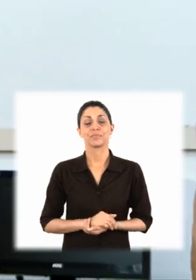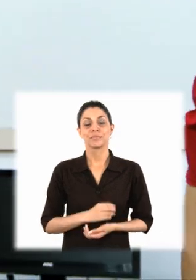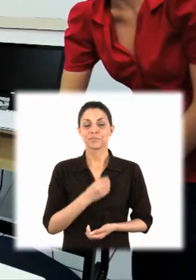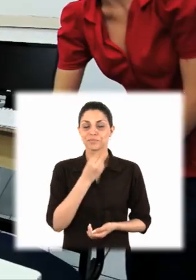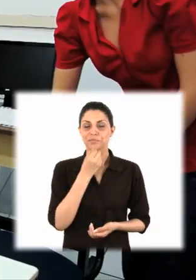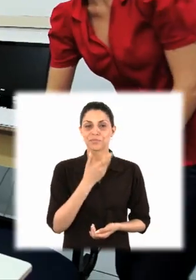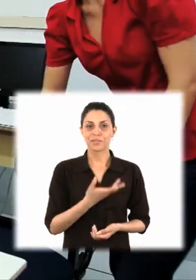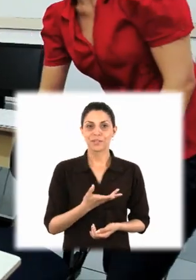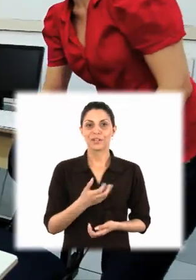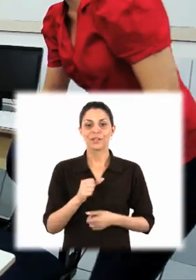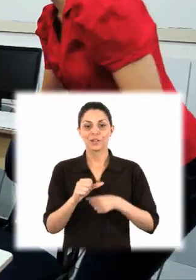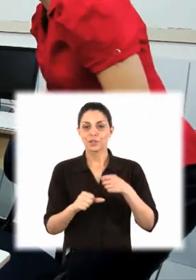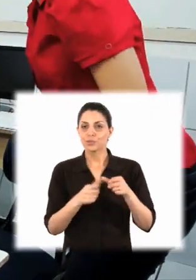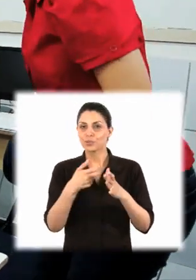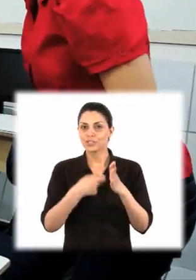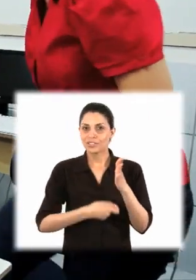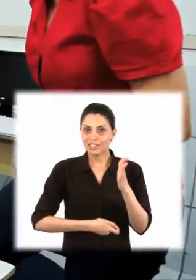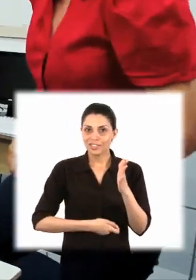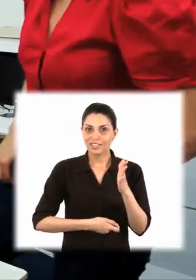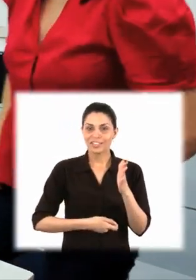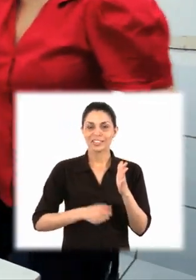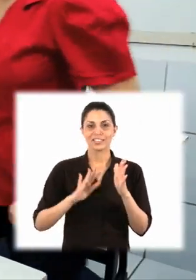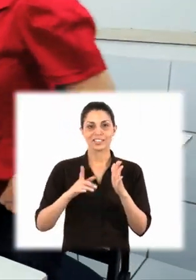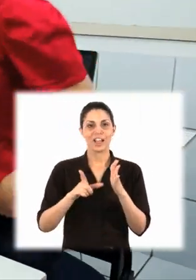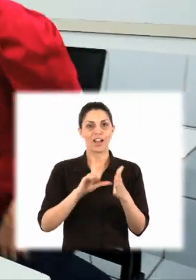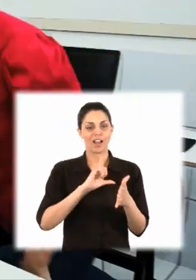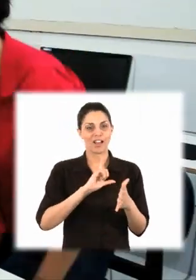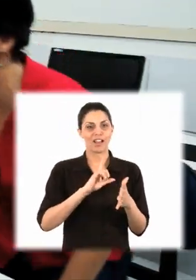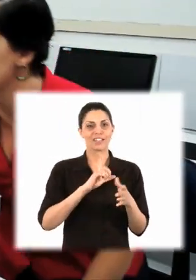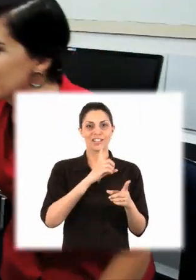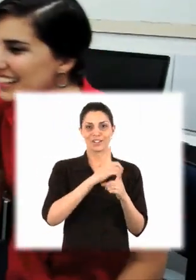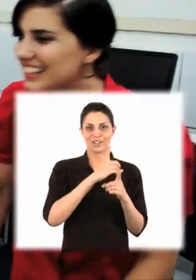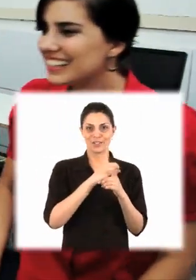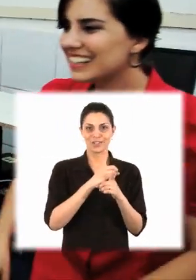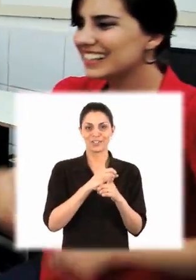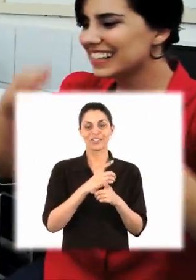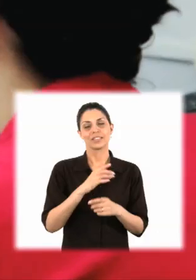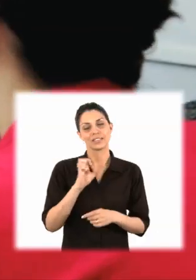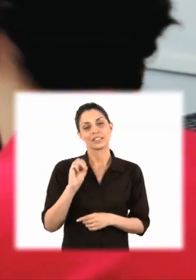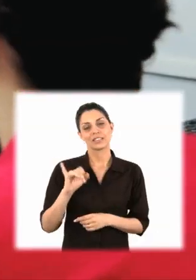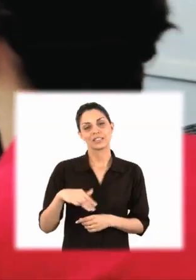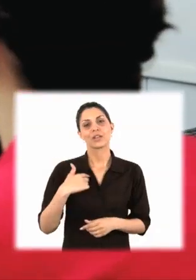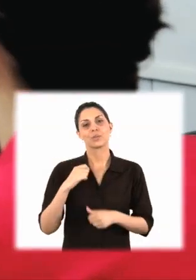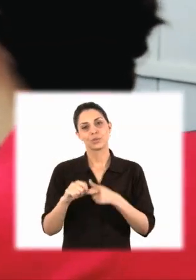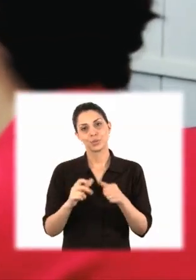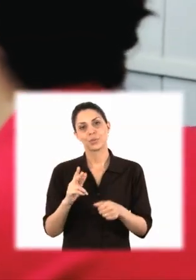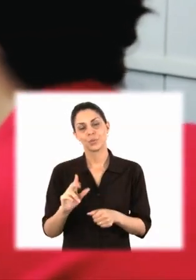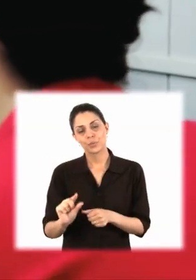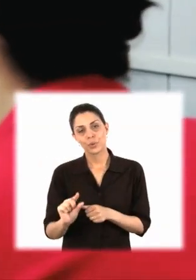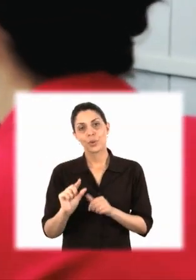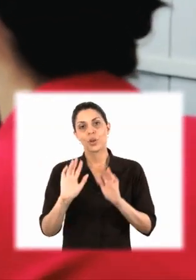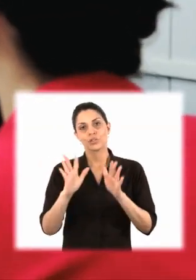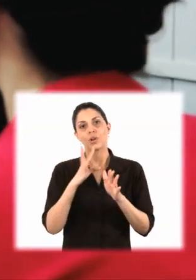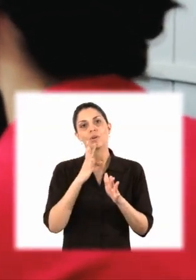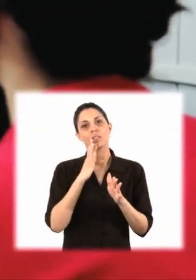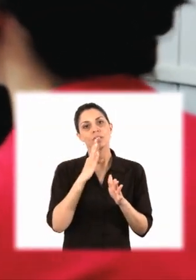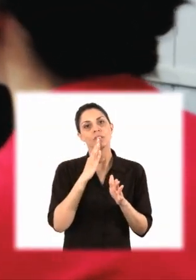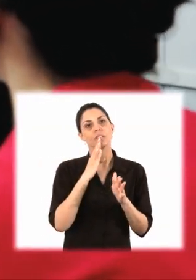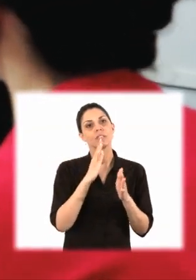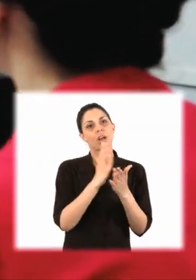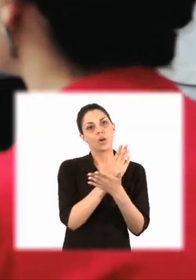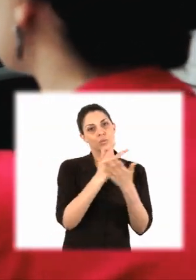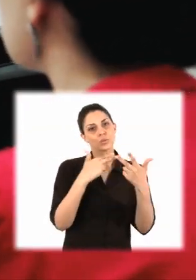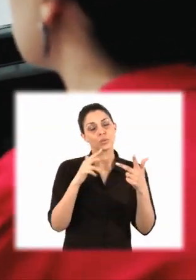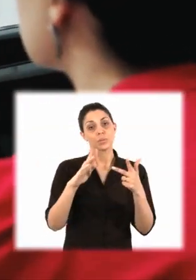tudinho. Você mudou o seu texto depois do encontro de ontem? Com certeza. Eu sabia de algumas coisas, mas algumas coisas